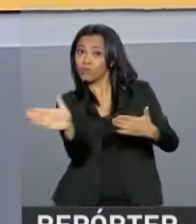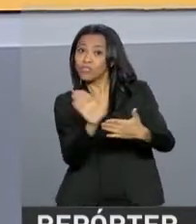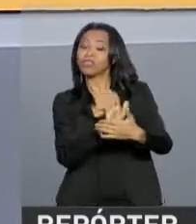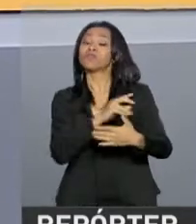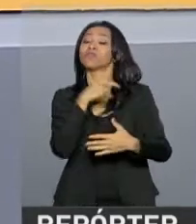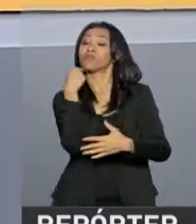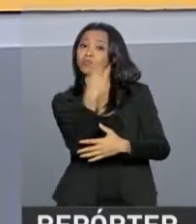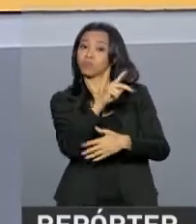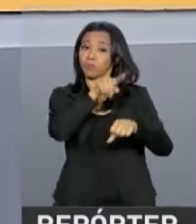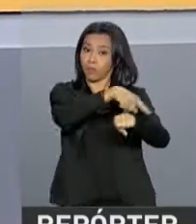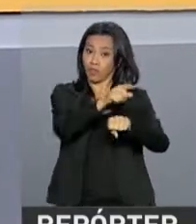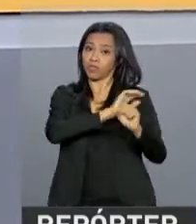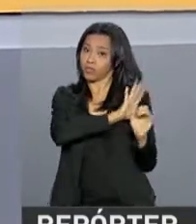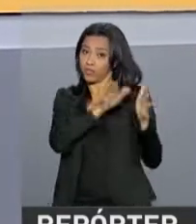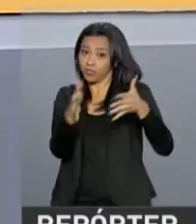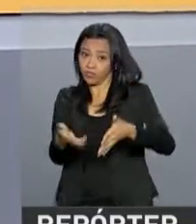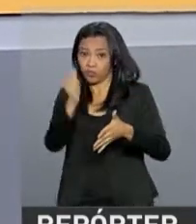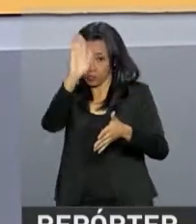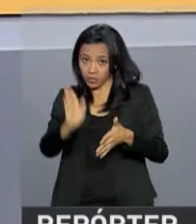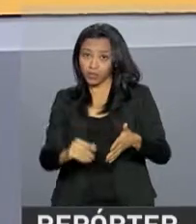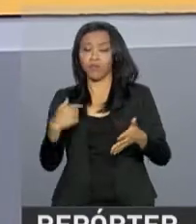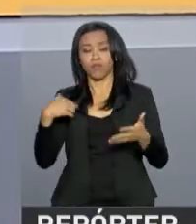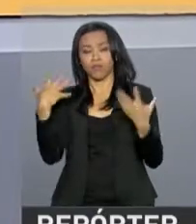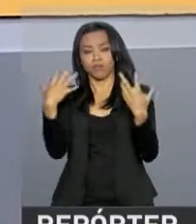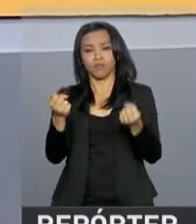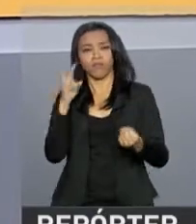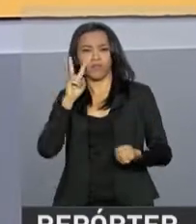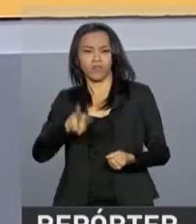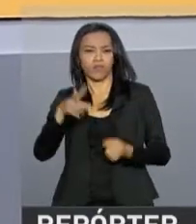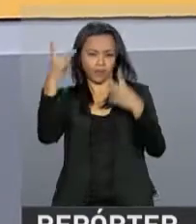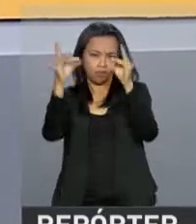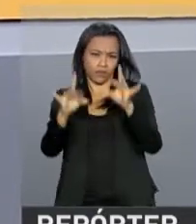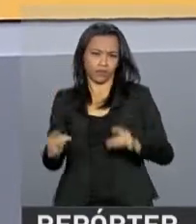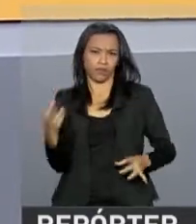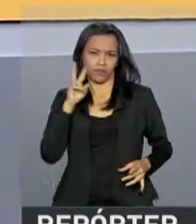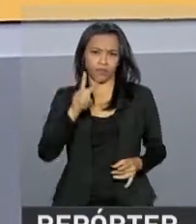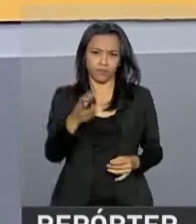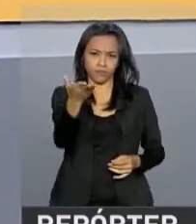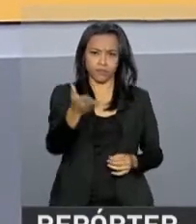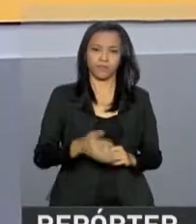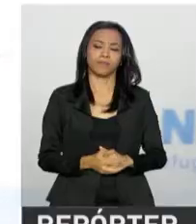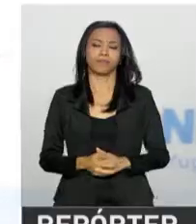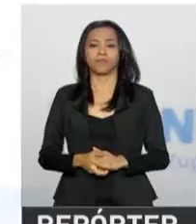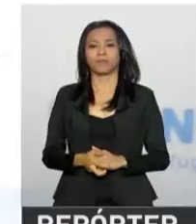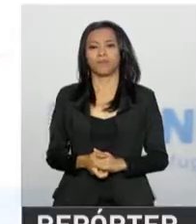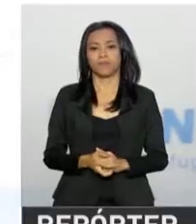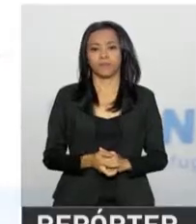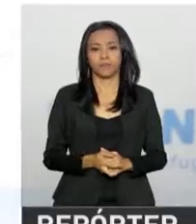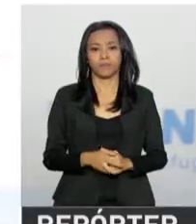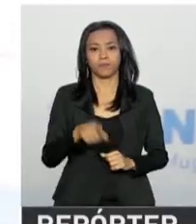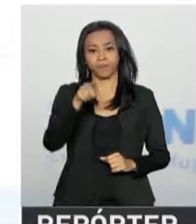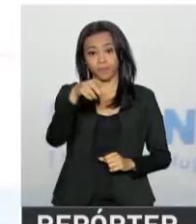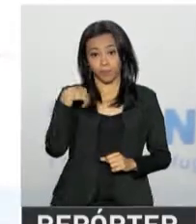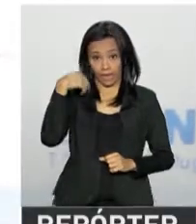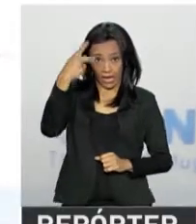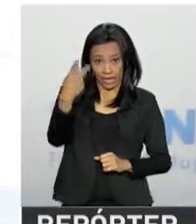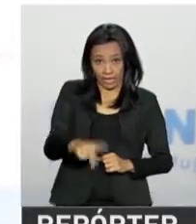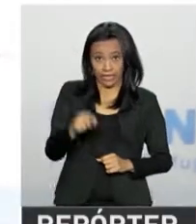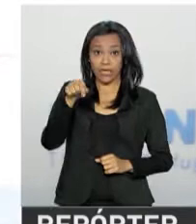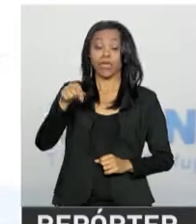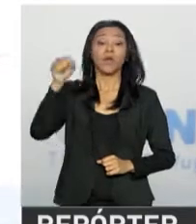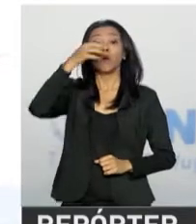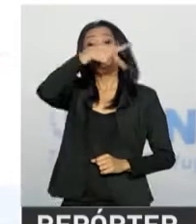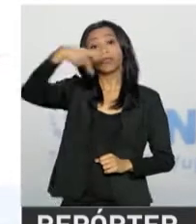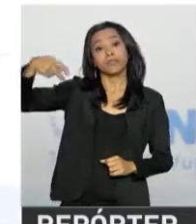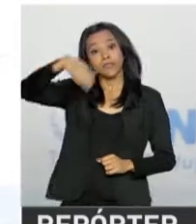acompanha essa visita e direto de Boa Vista, a repórter Gabriela Noronha tem os detalhes. Em Boa Vista, o presidente